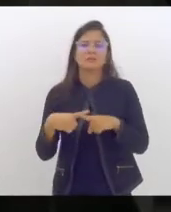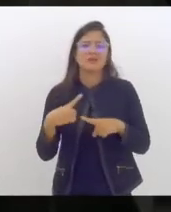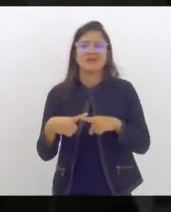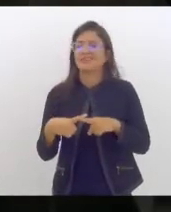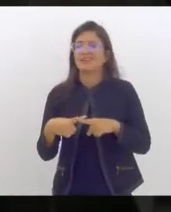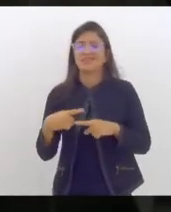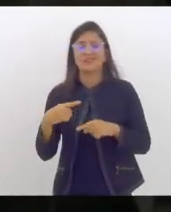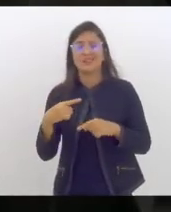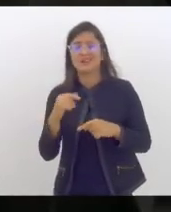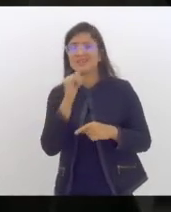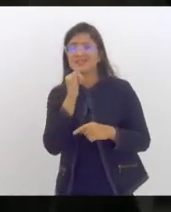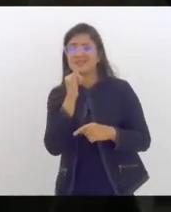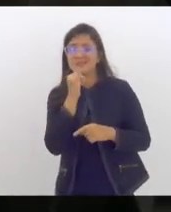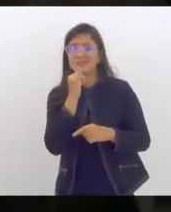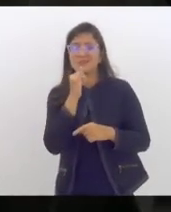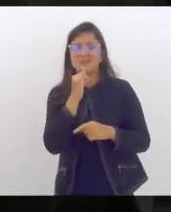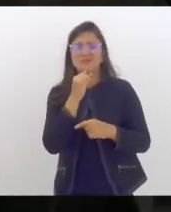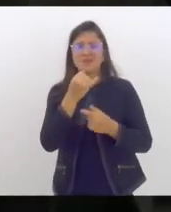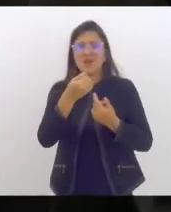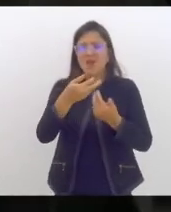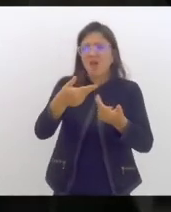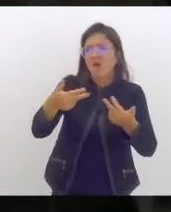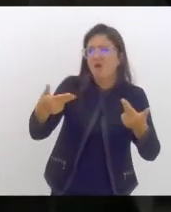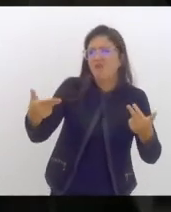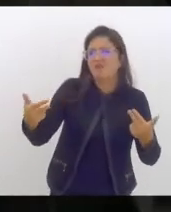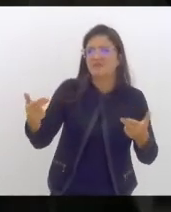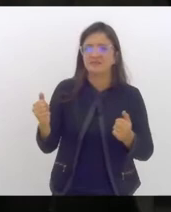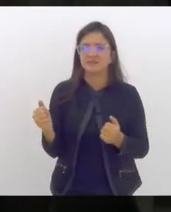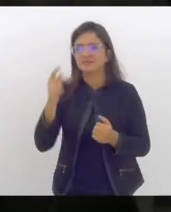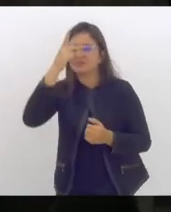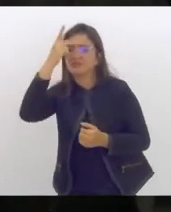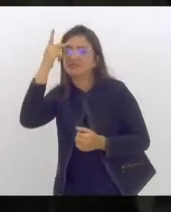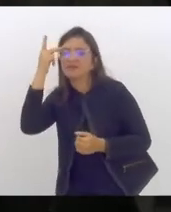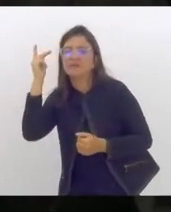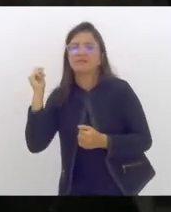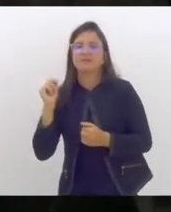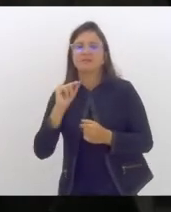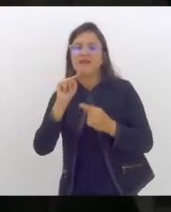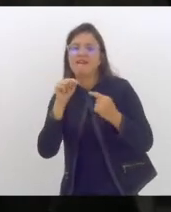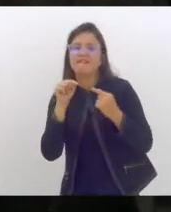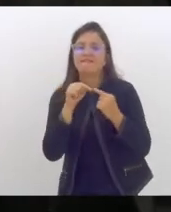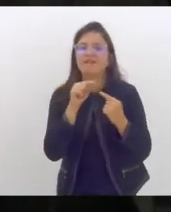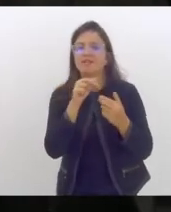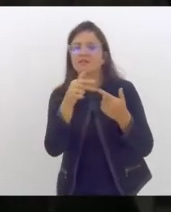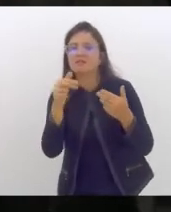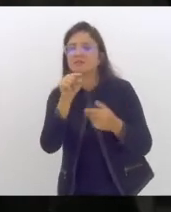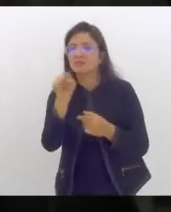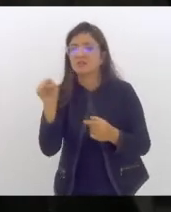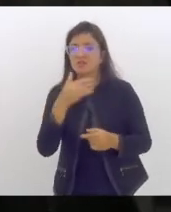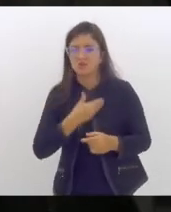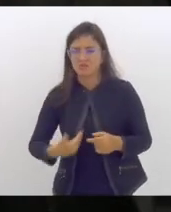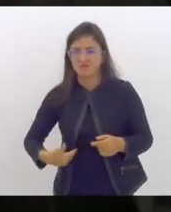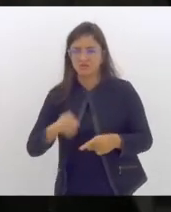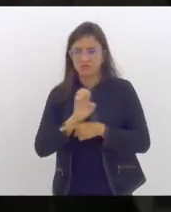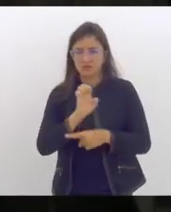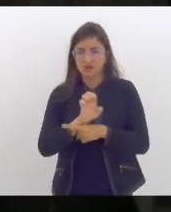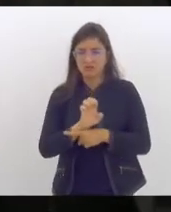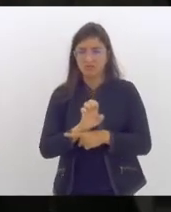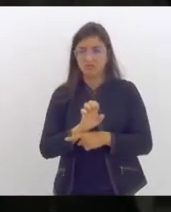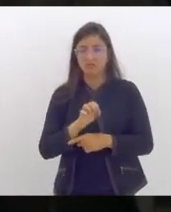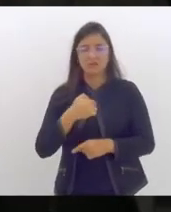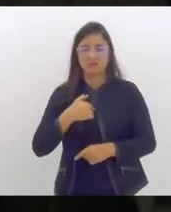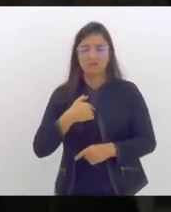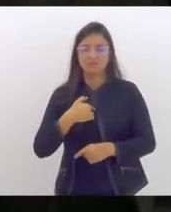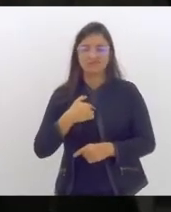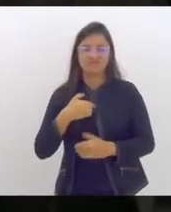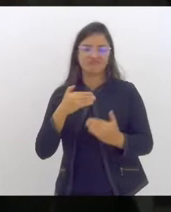profundamente dos rumos que estão sendo seguidos pelo governo do Estado. E